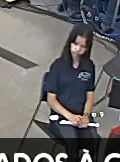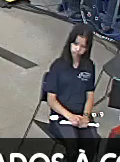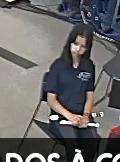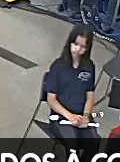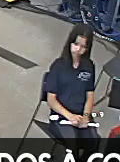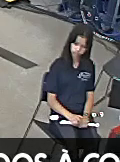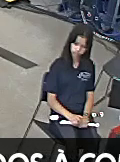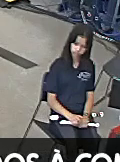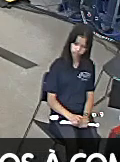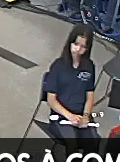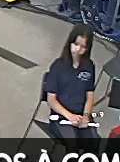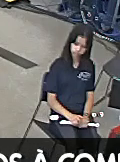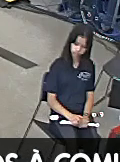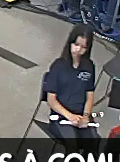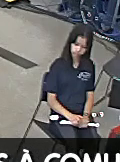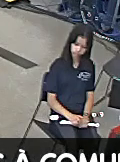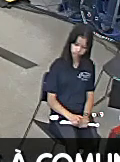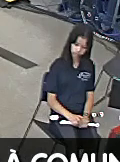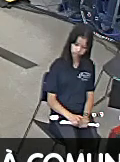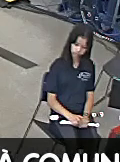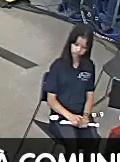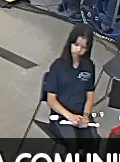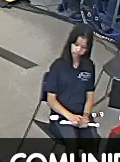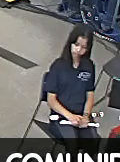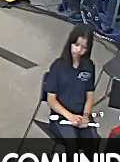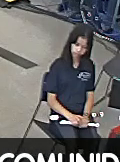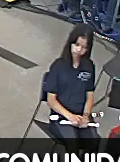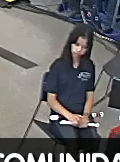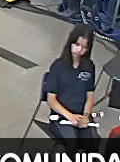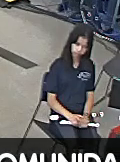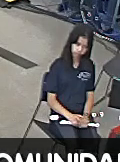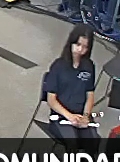Estas irmãs, como